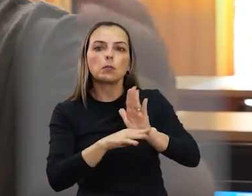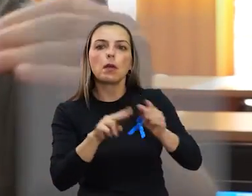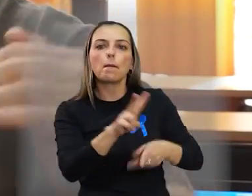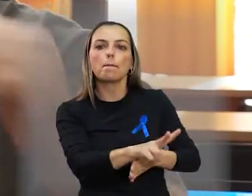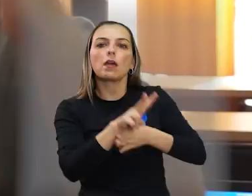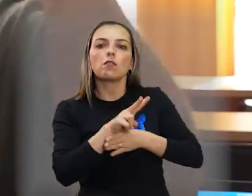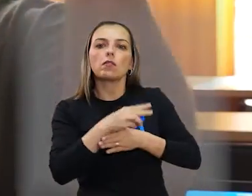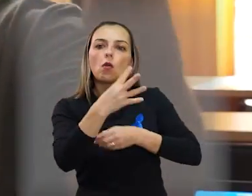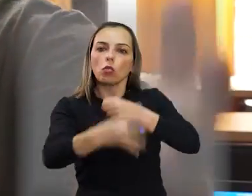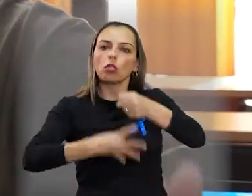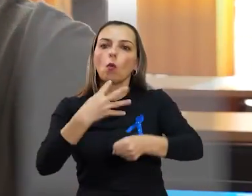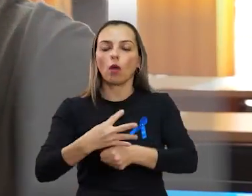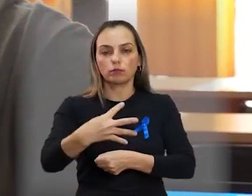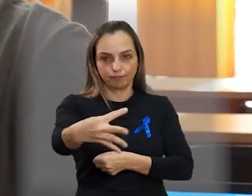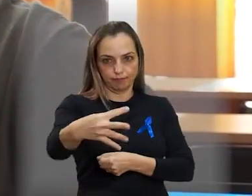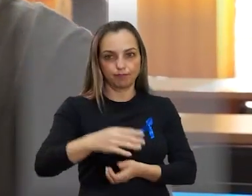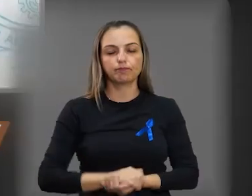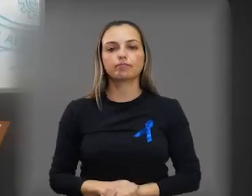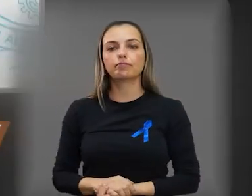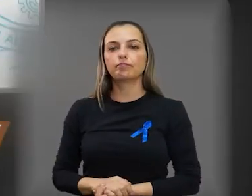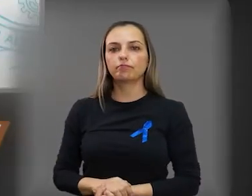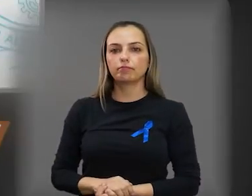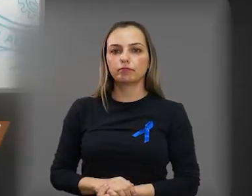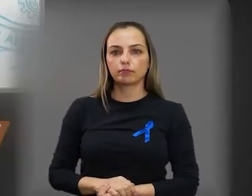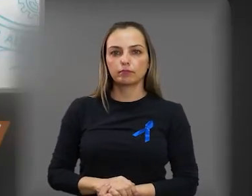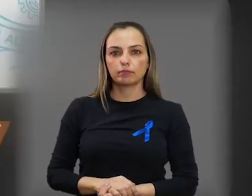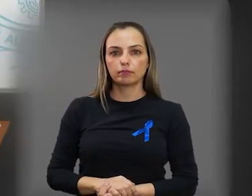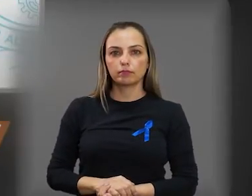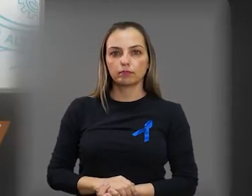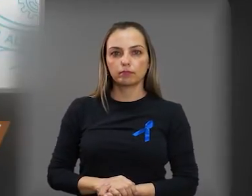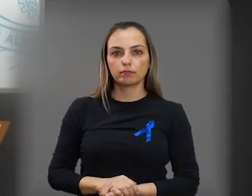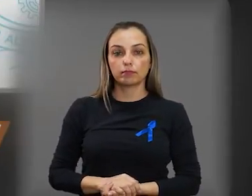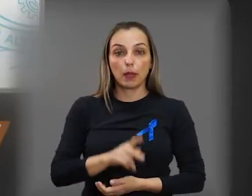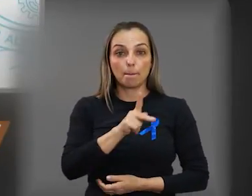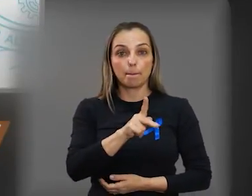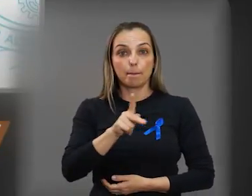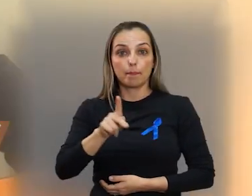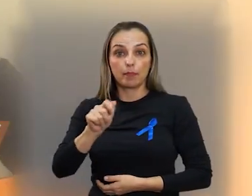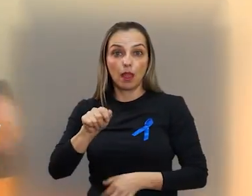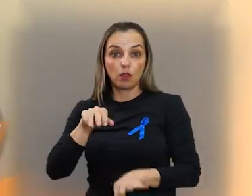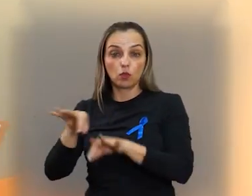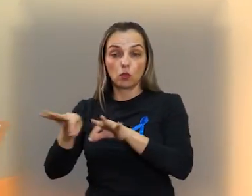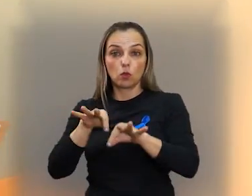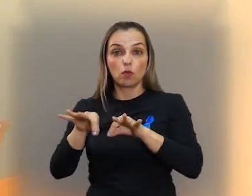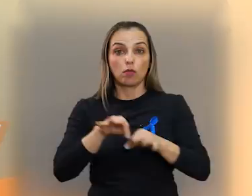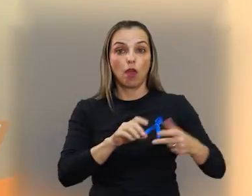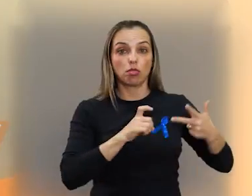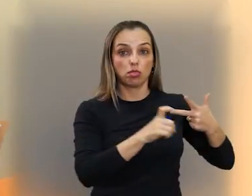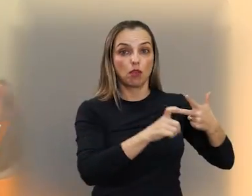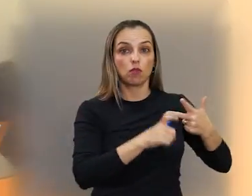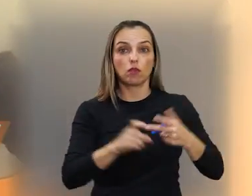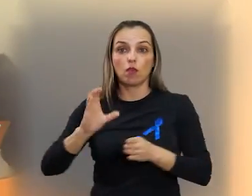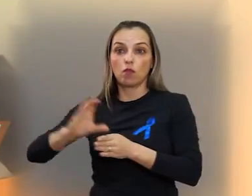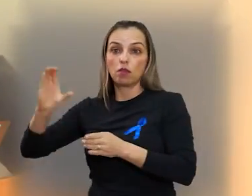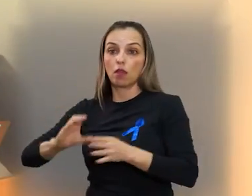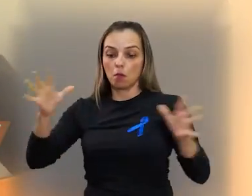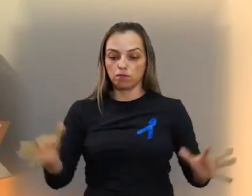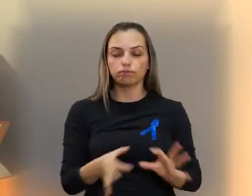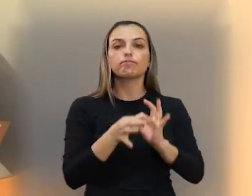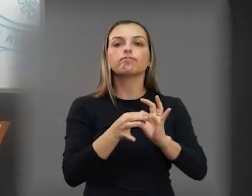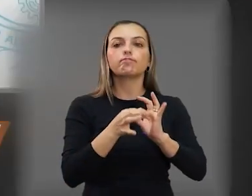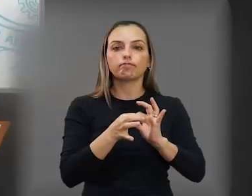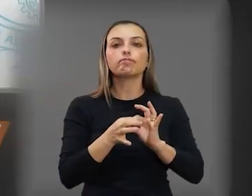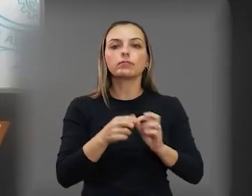tudo que vai acontecer uma projeção nos quatro anos o PPA é o planejamento feito pelo executivo em conjunto com a câmera